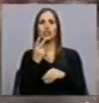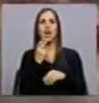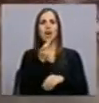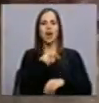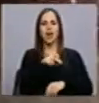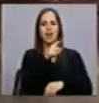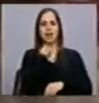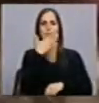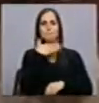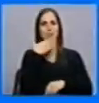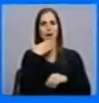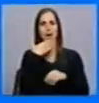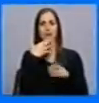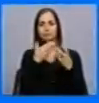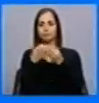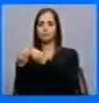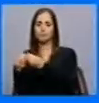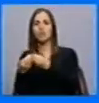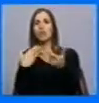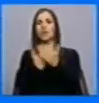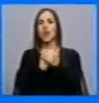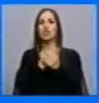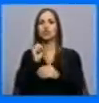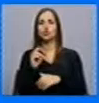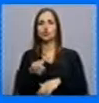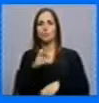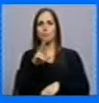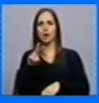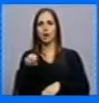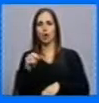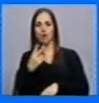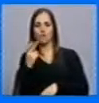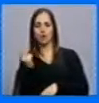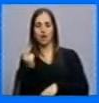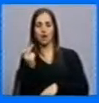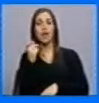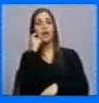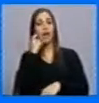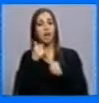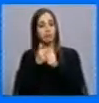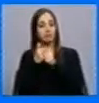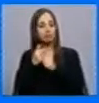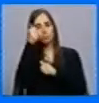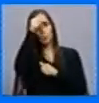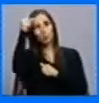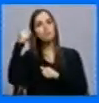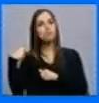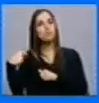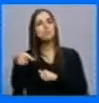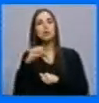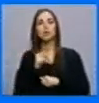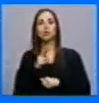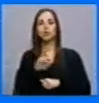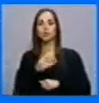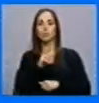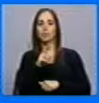supernova. Quem acompanha a nossa rubrica sabe que nós geralmente falamos de supernova quando estamos a referir à explosão de estrelas de